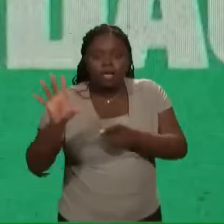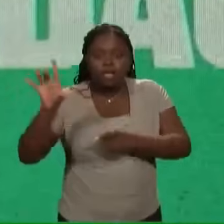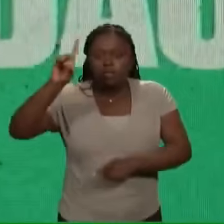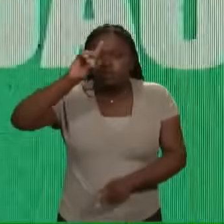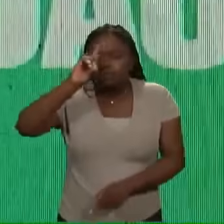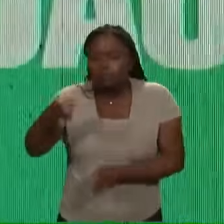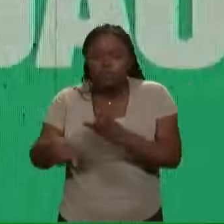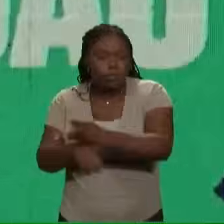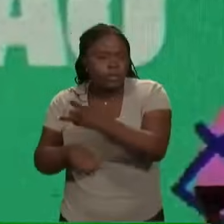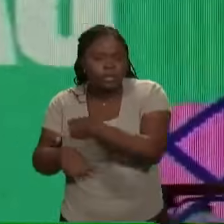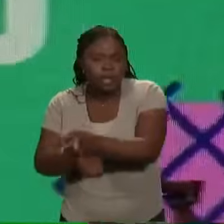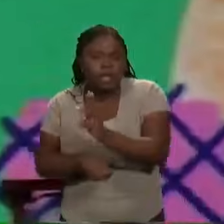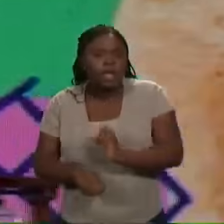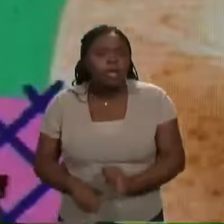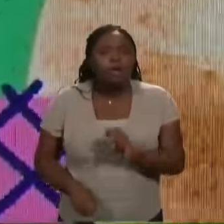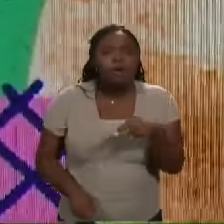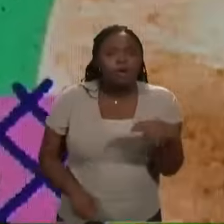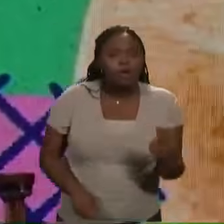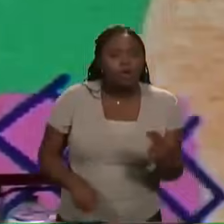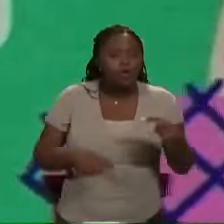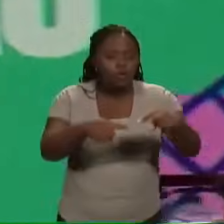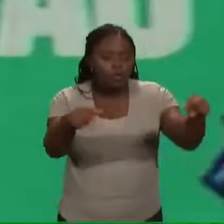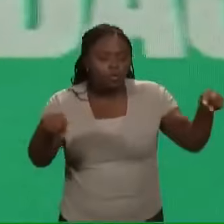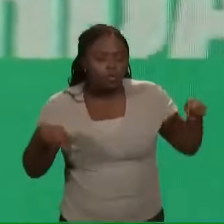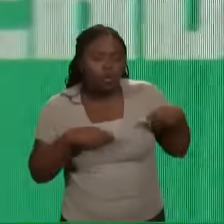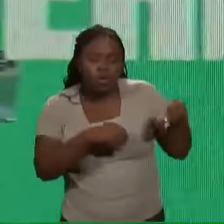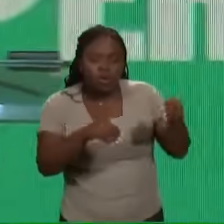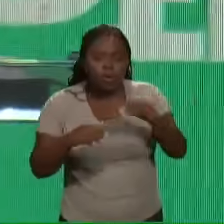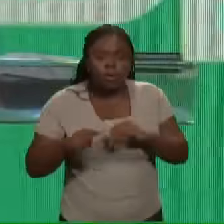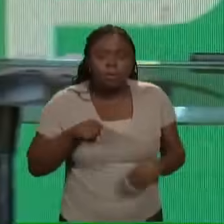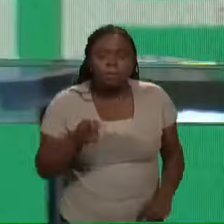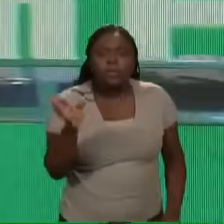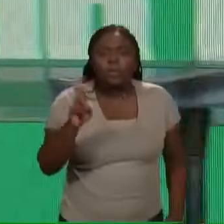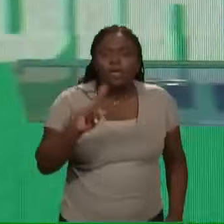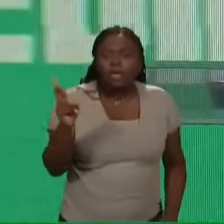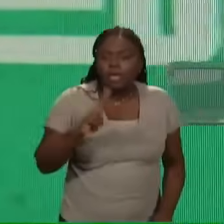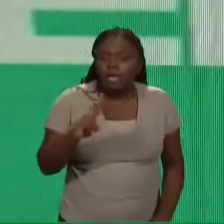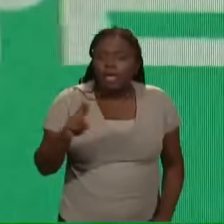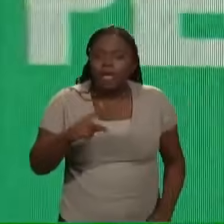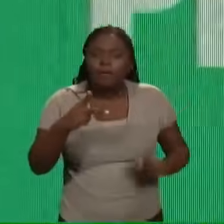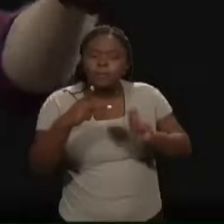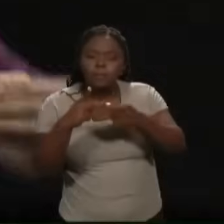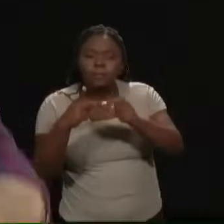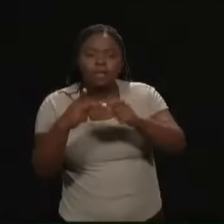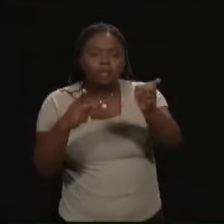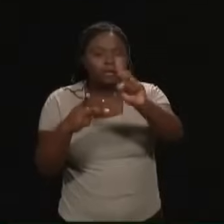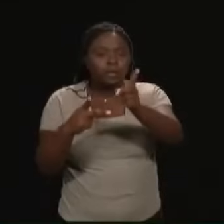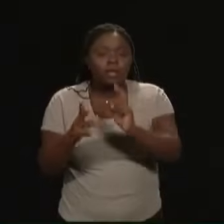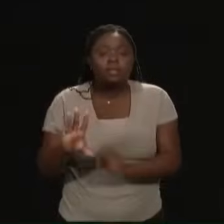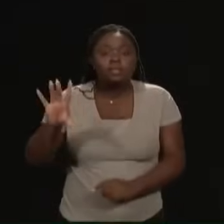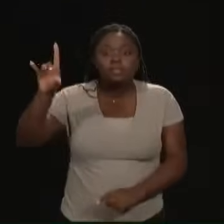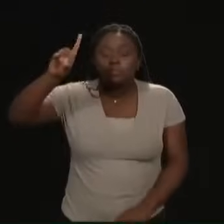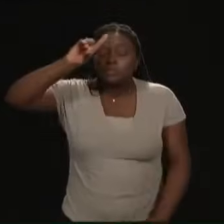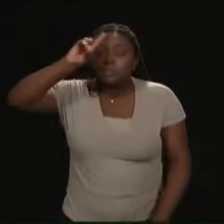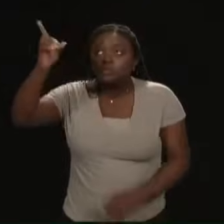mandou um WhatsApp, Deus não mandou um lote, Deus não mandou 1.000 reais de Pix. Deus mandou o Filho dEle.